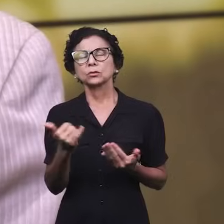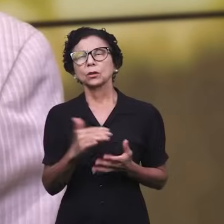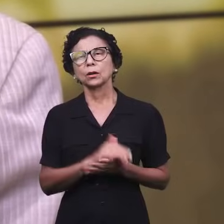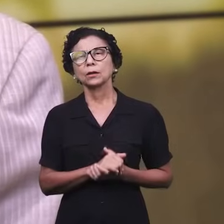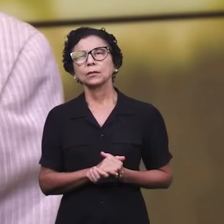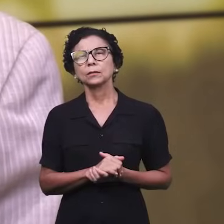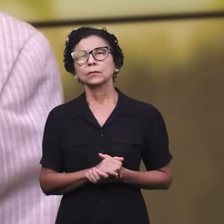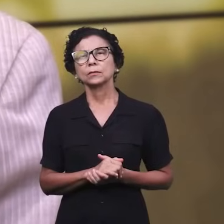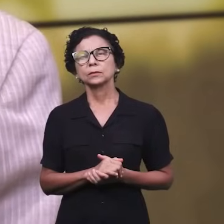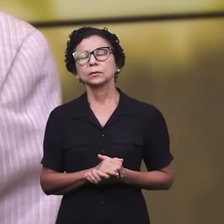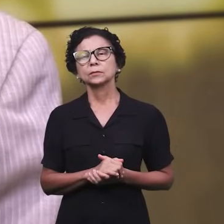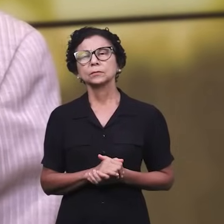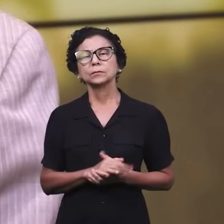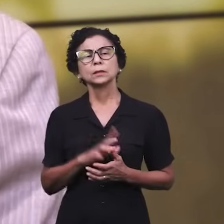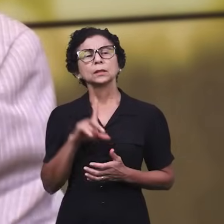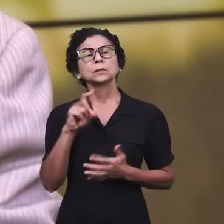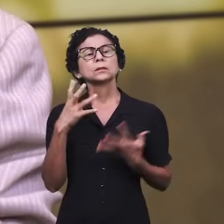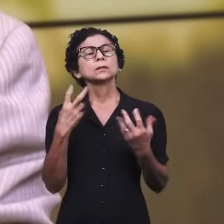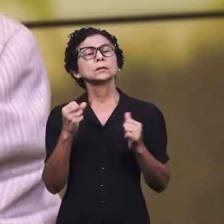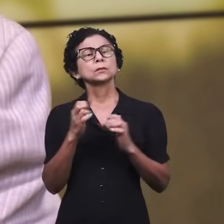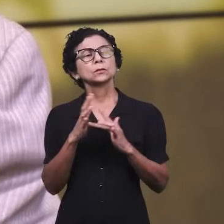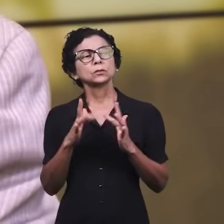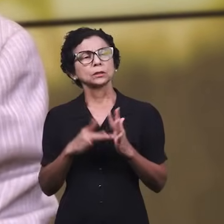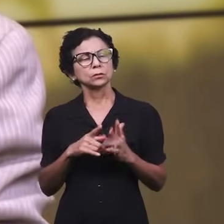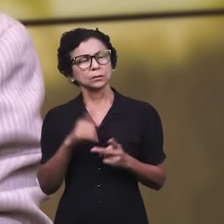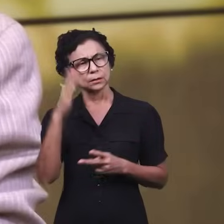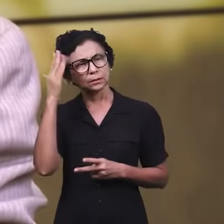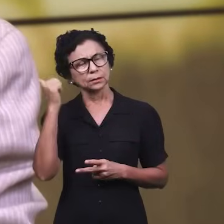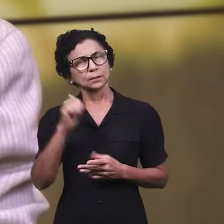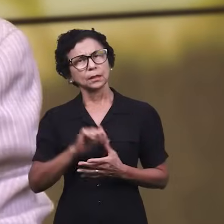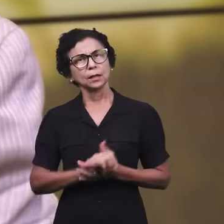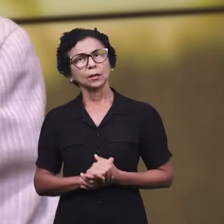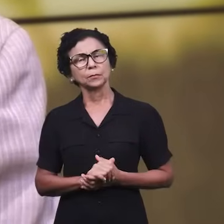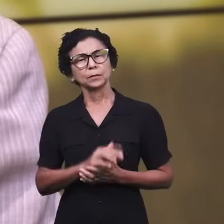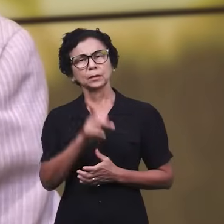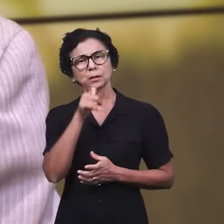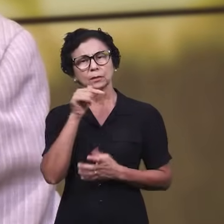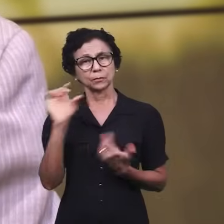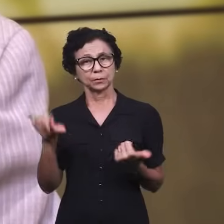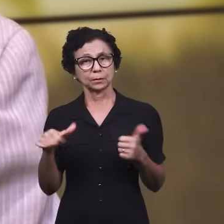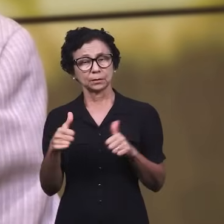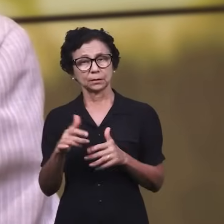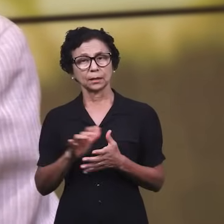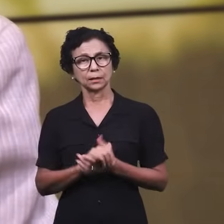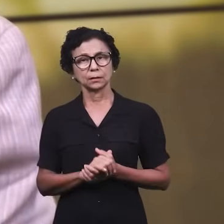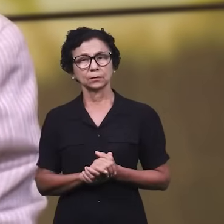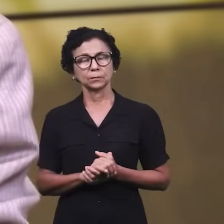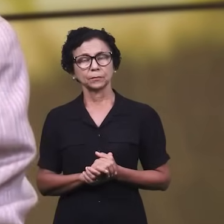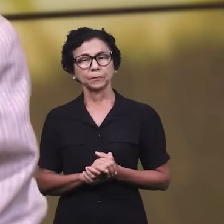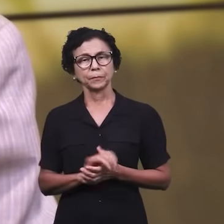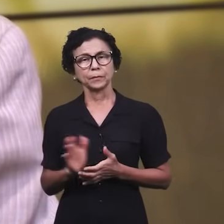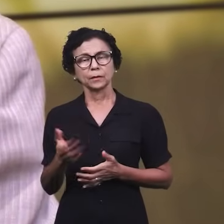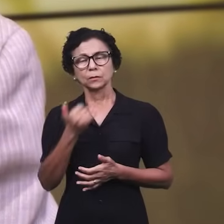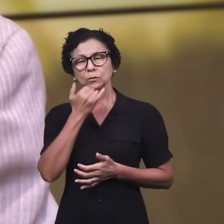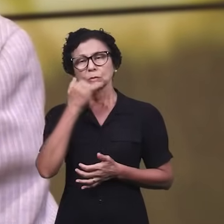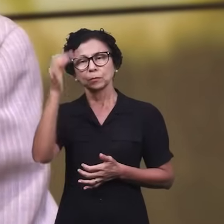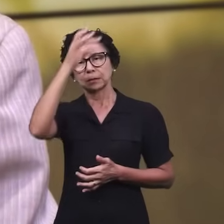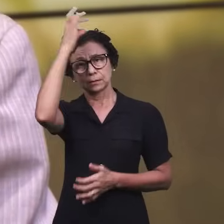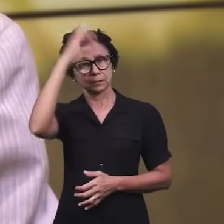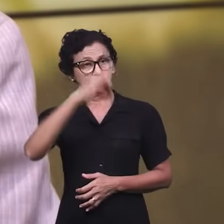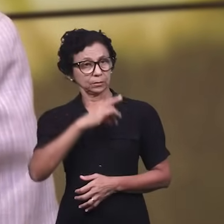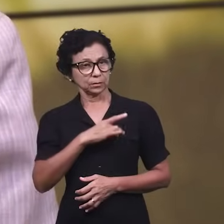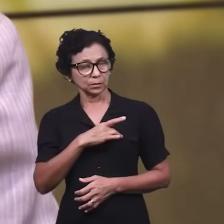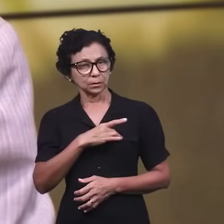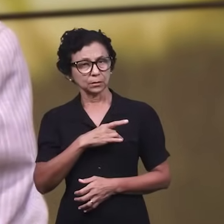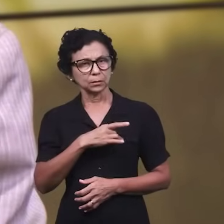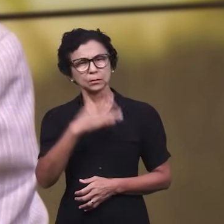aceitou Jesus você sabe o dia que ele foi batizado com o Espírito Santo se não sabe busca isso